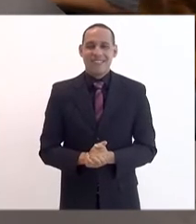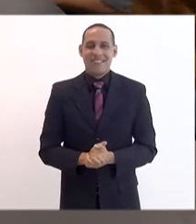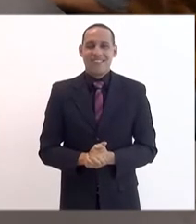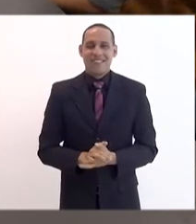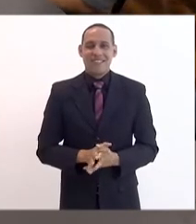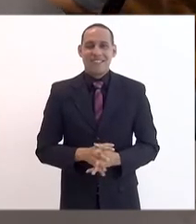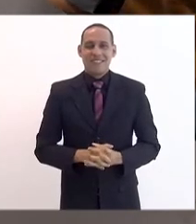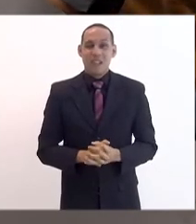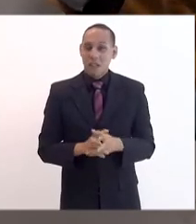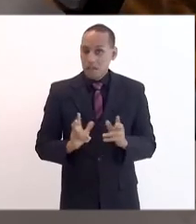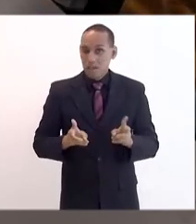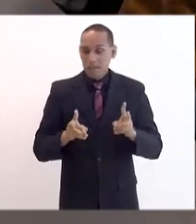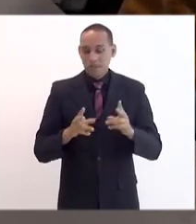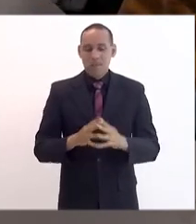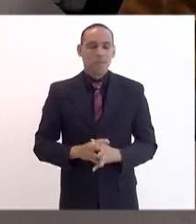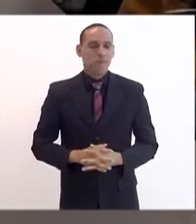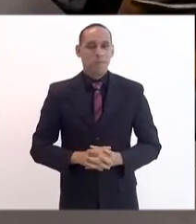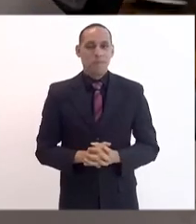Então, vamos lá.